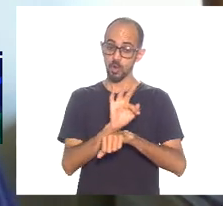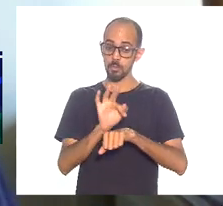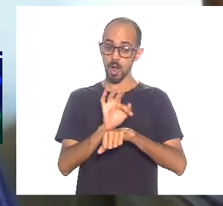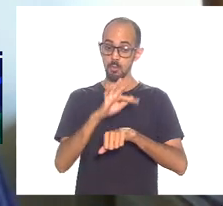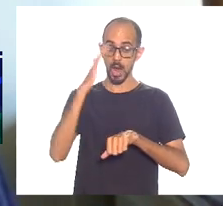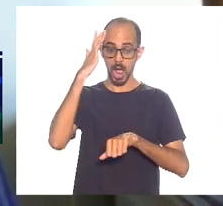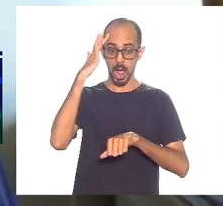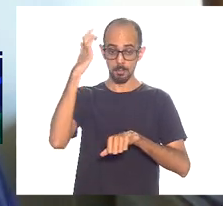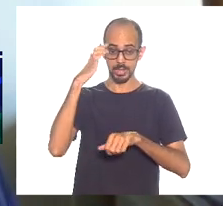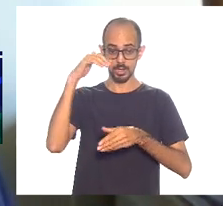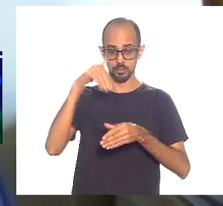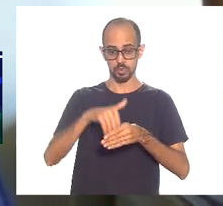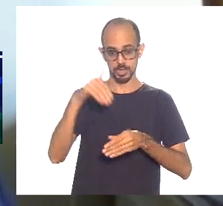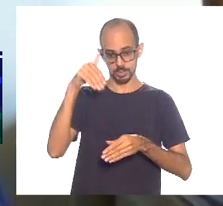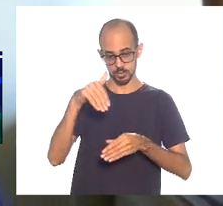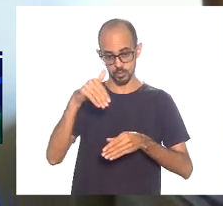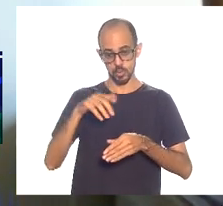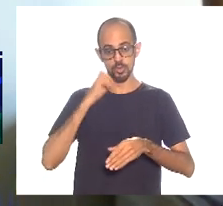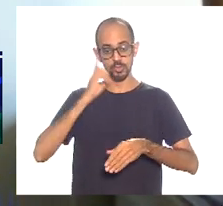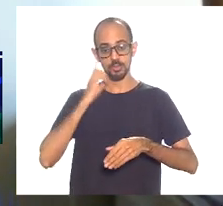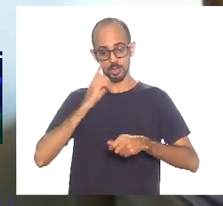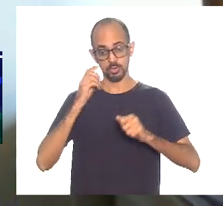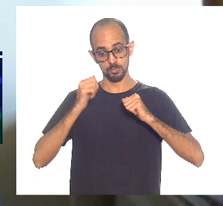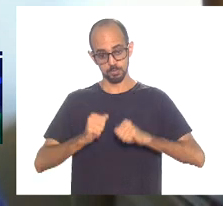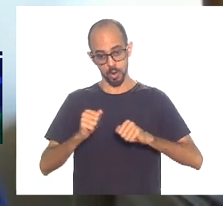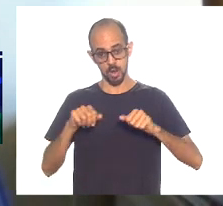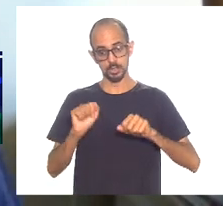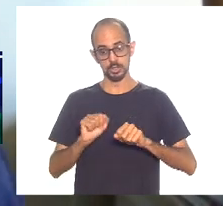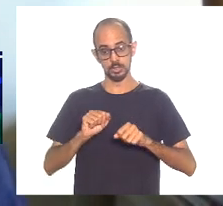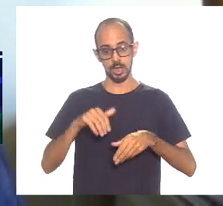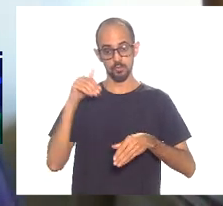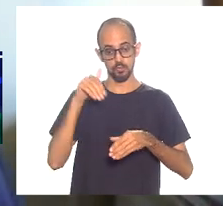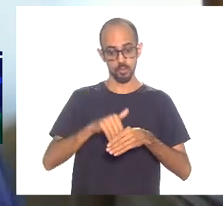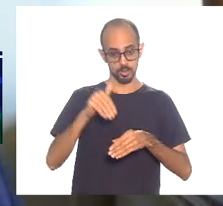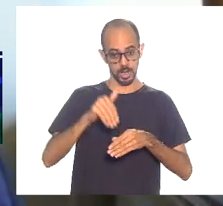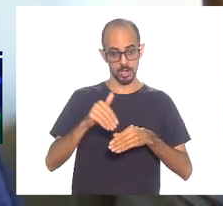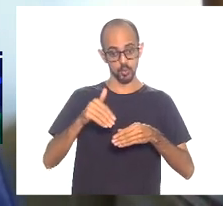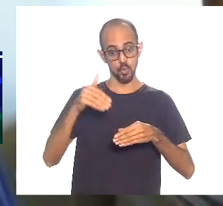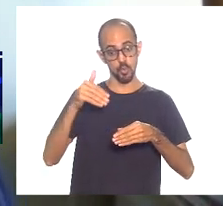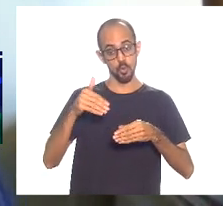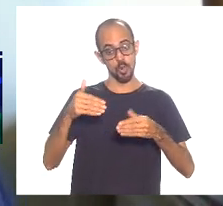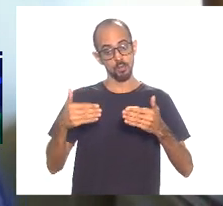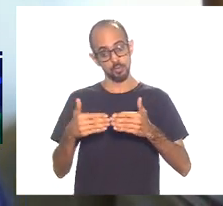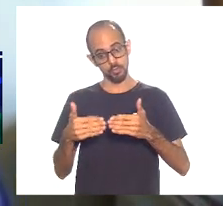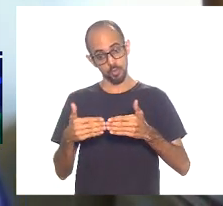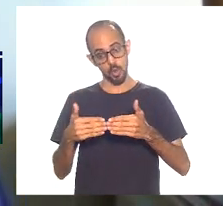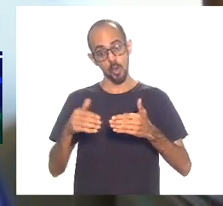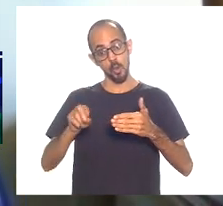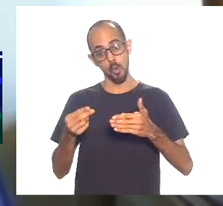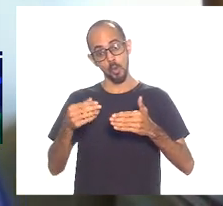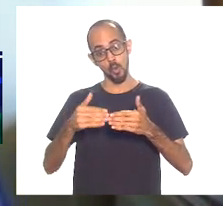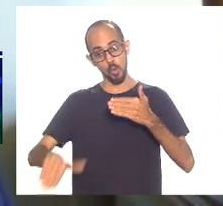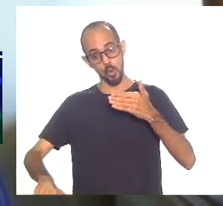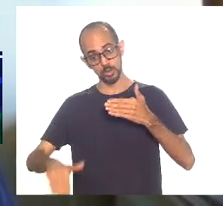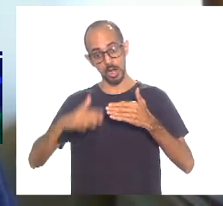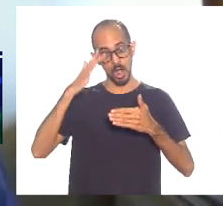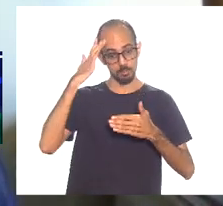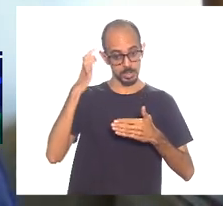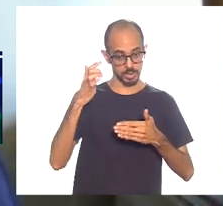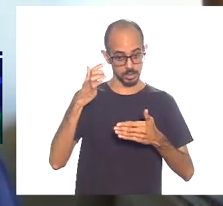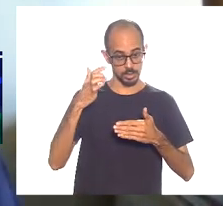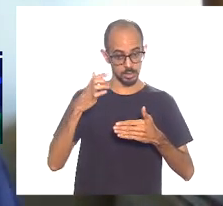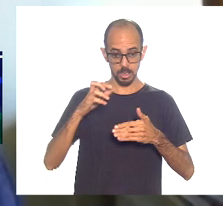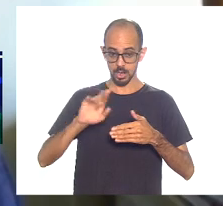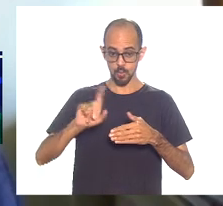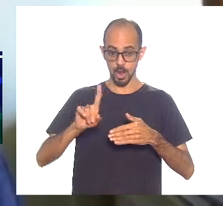os deputados podem estar utilizados para votarem contra ou a favor no dia de amanhã e não no